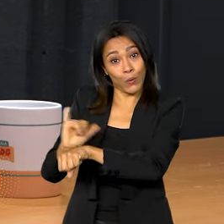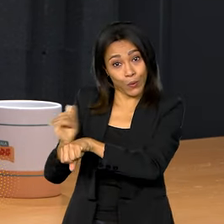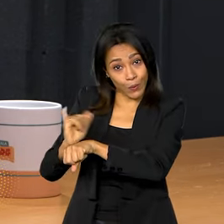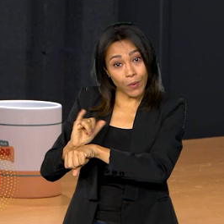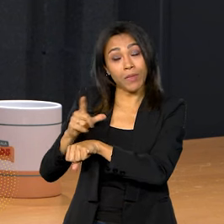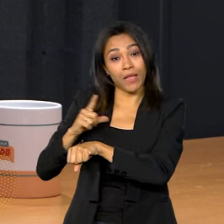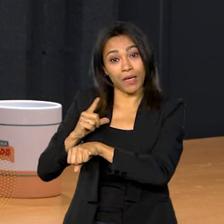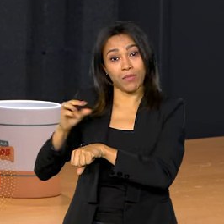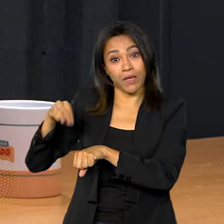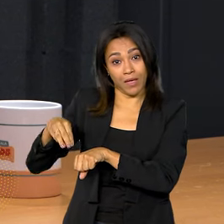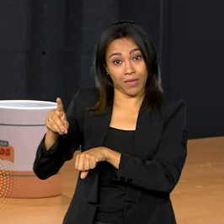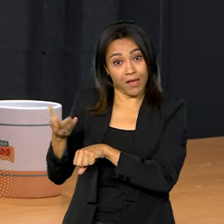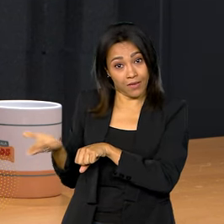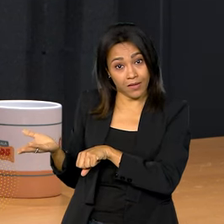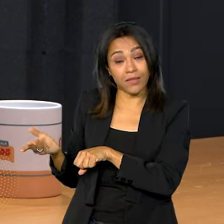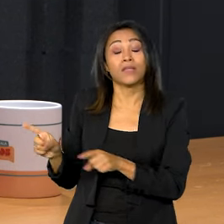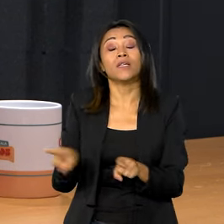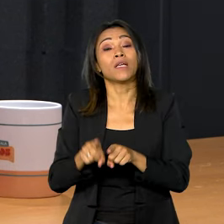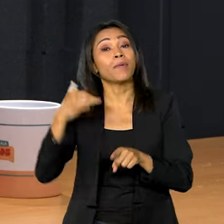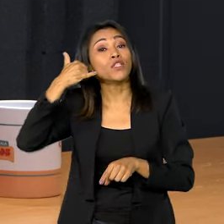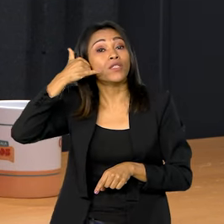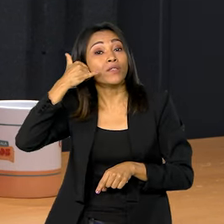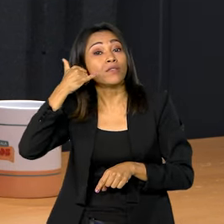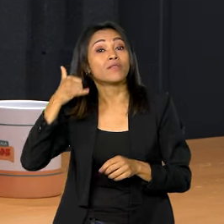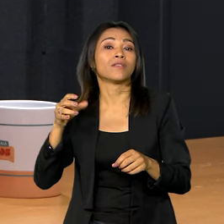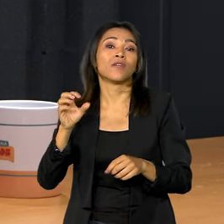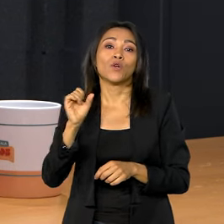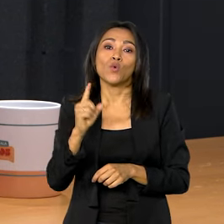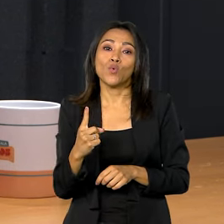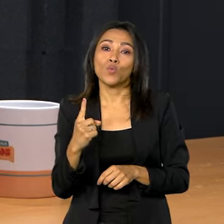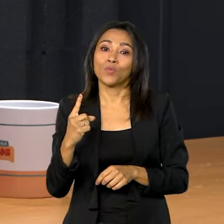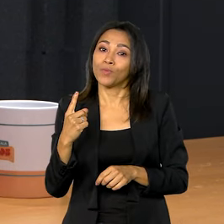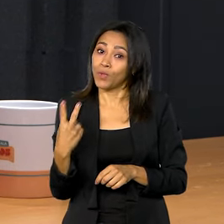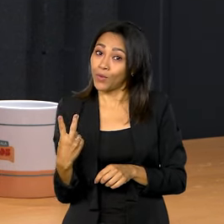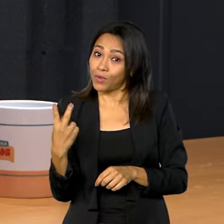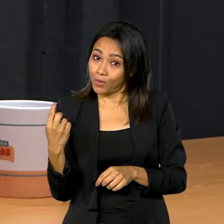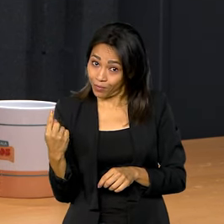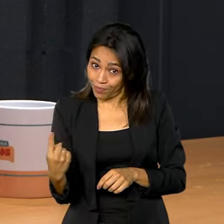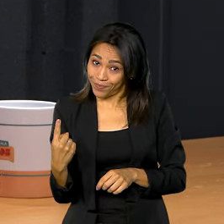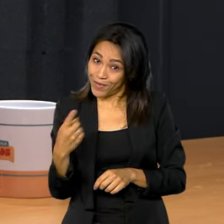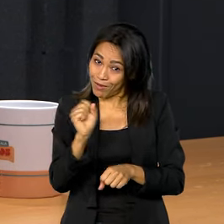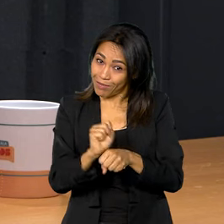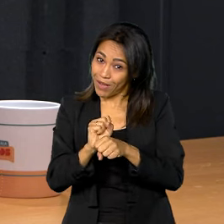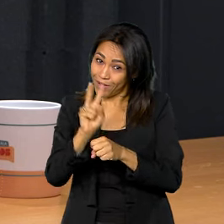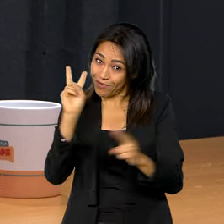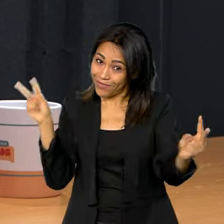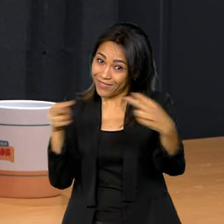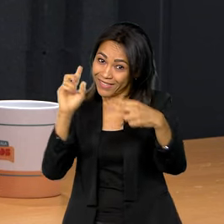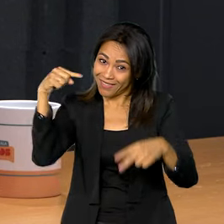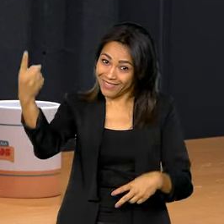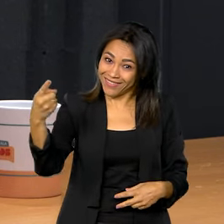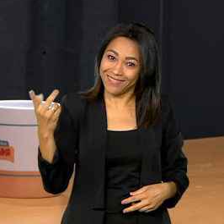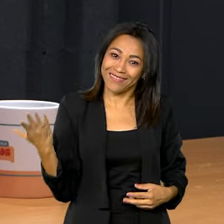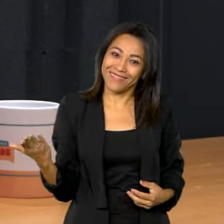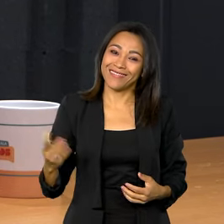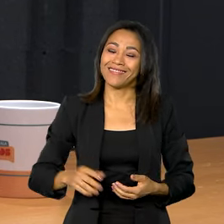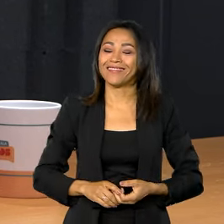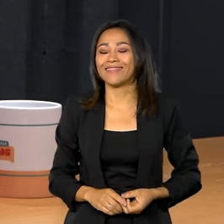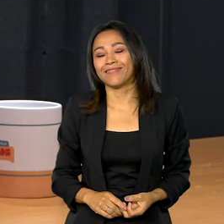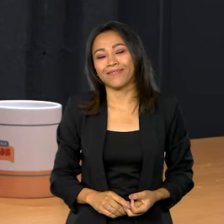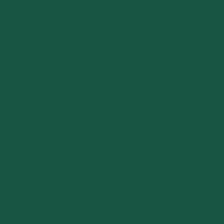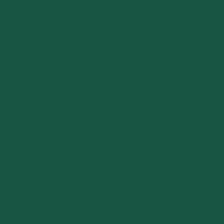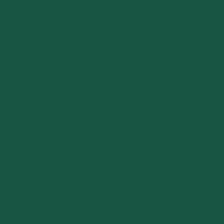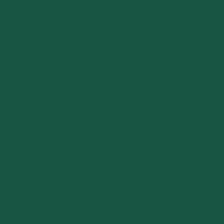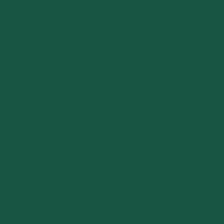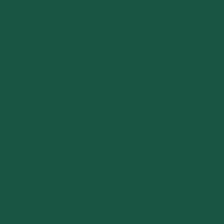YouTube no @m desenvolvimento e o disque social pelo número 12 21 eu espero vocês no próximo falem